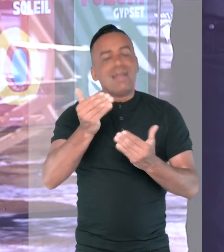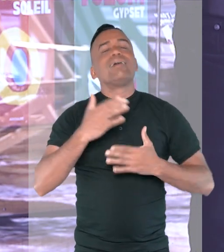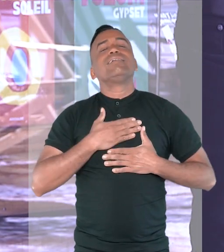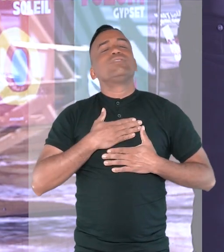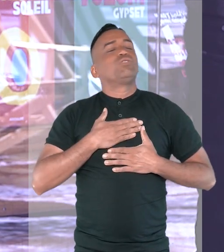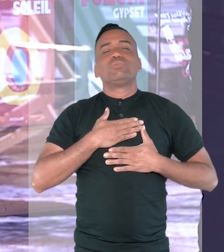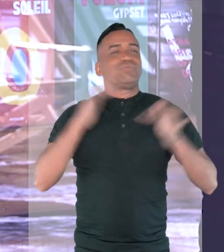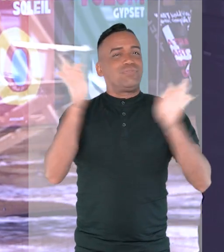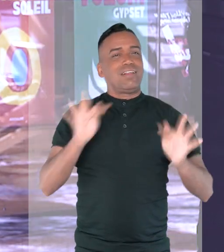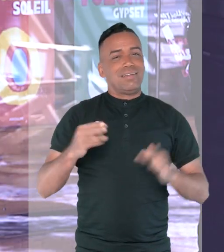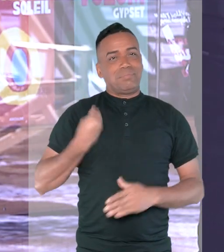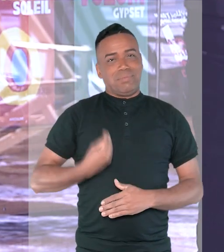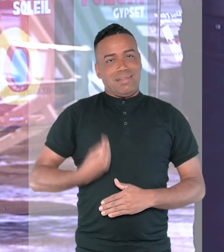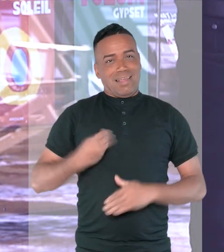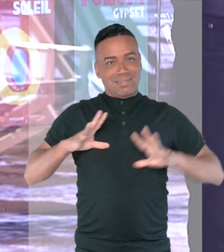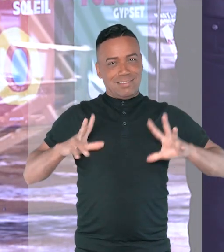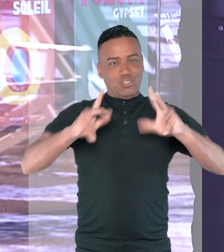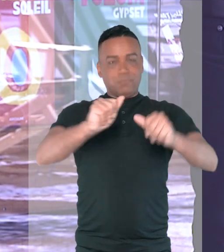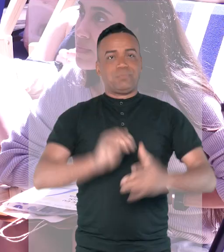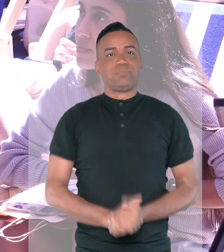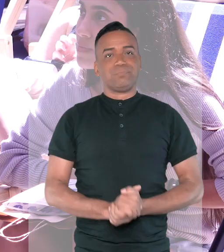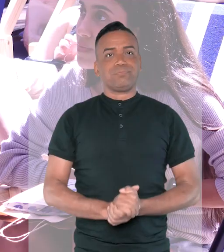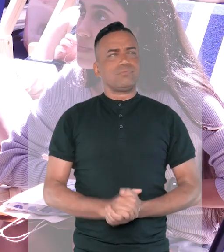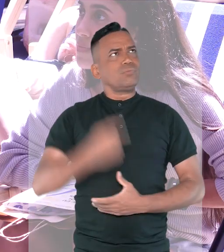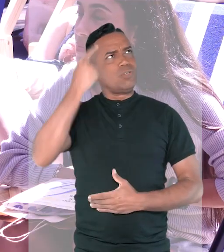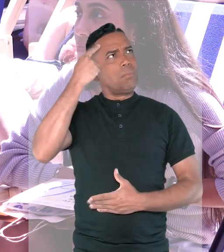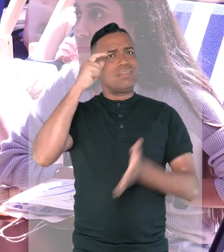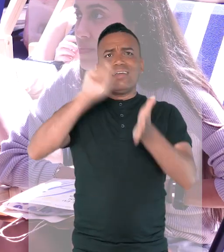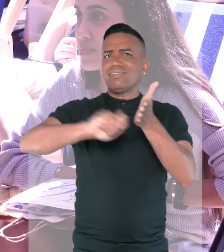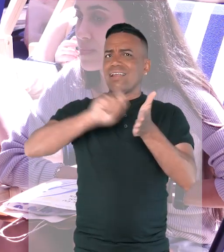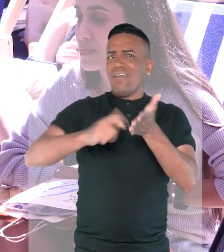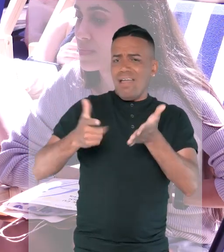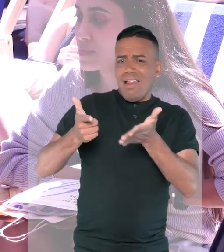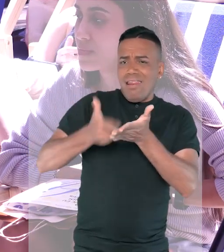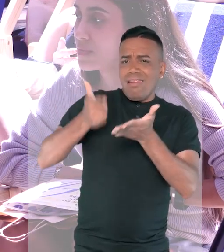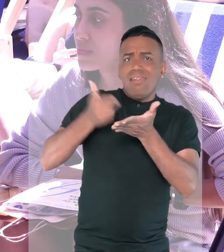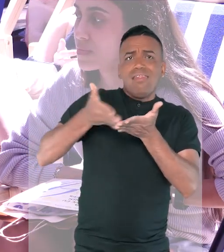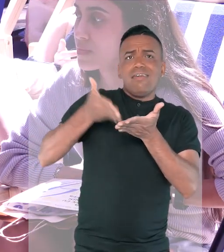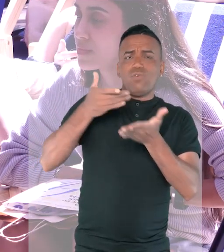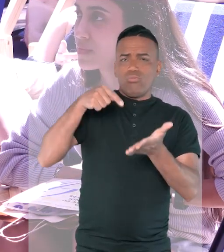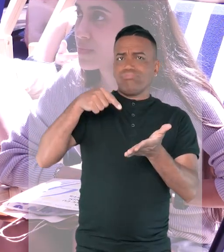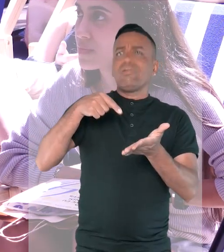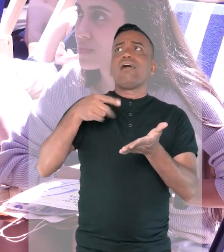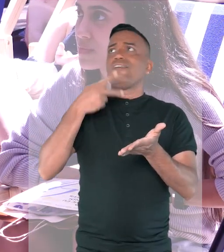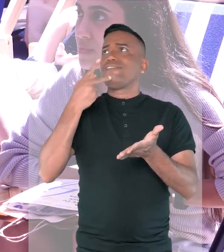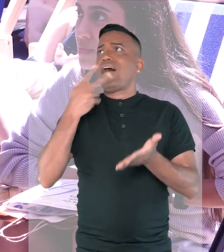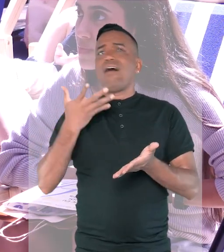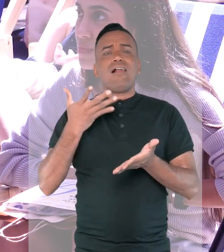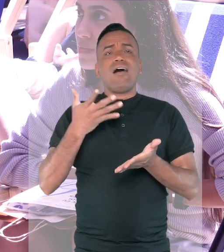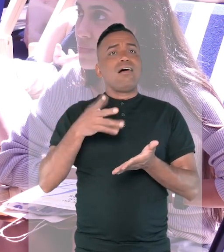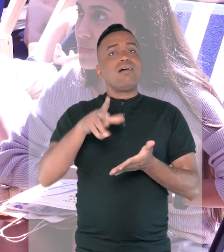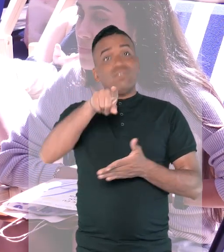muito obrigada. Estou muito grata pela presença de todos. Quando eu pensei em escrever este livro,